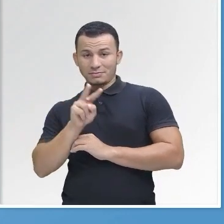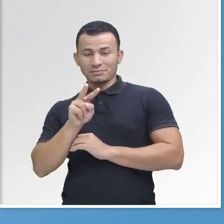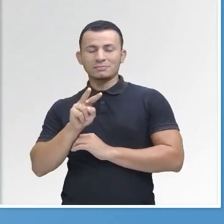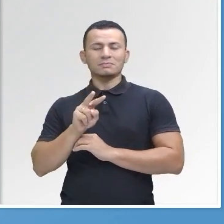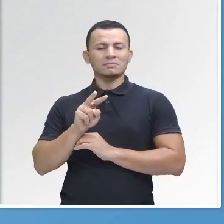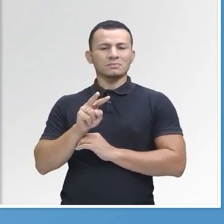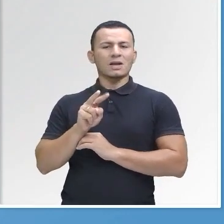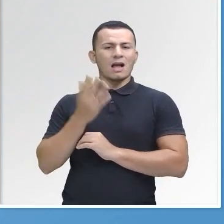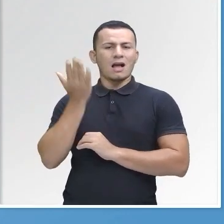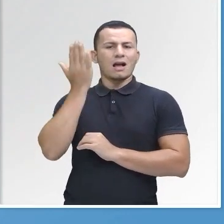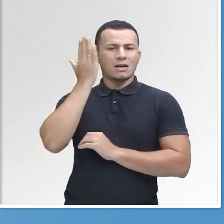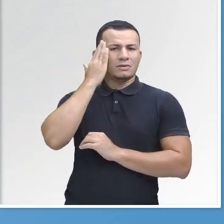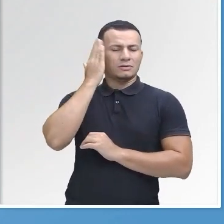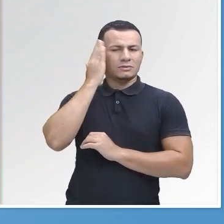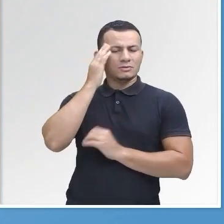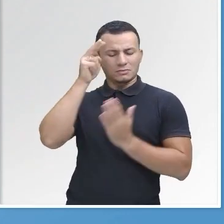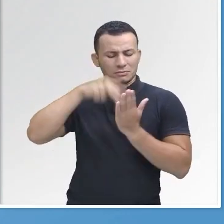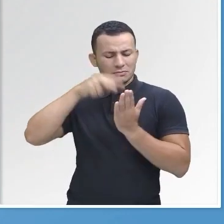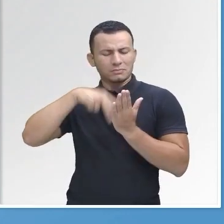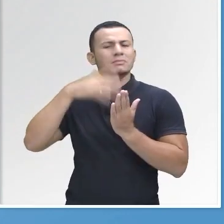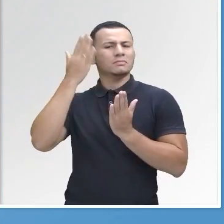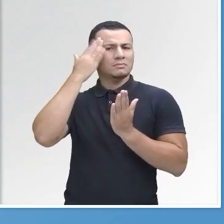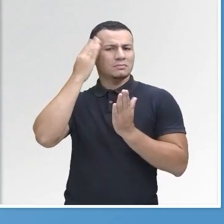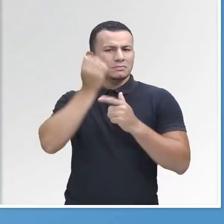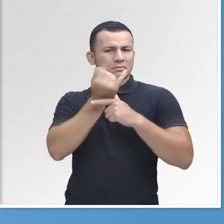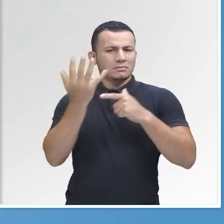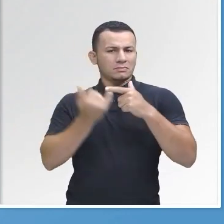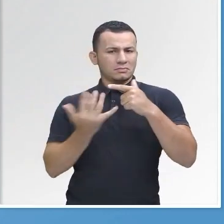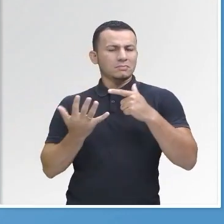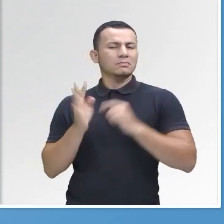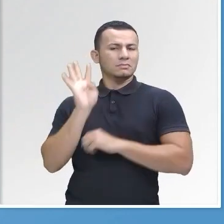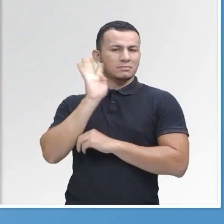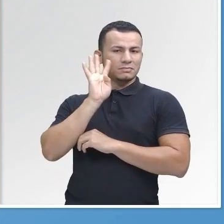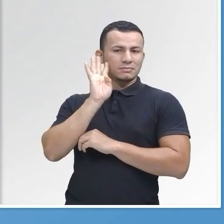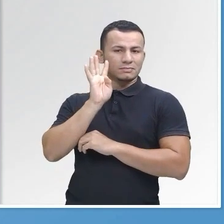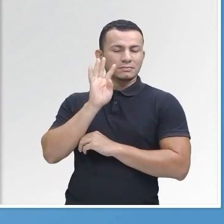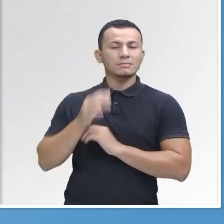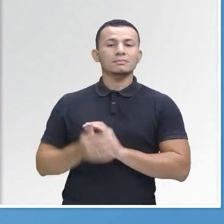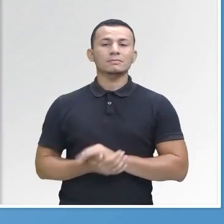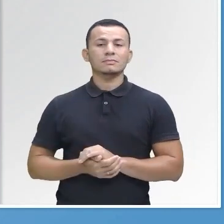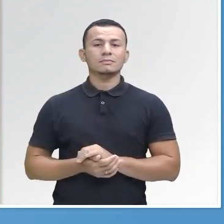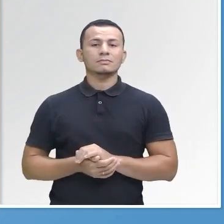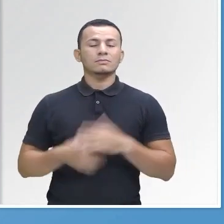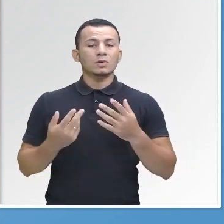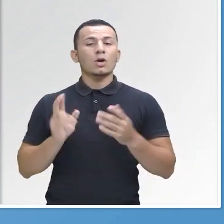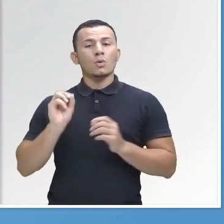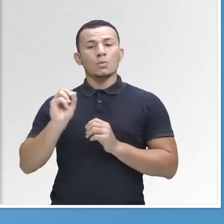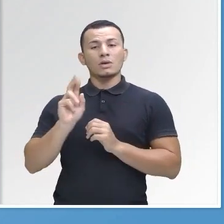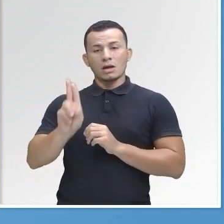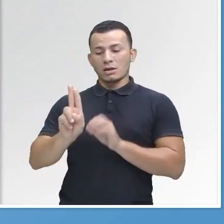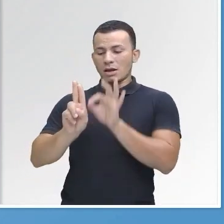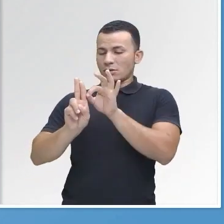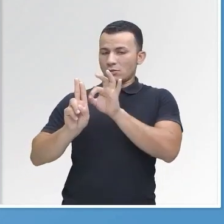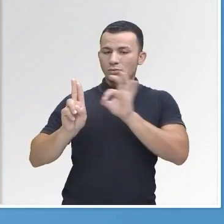professor, agora eu estou sabendo ler frações. Isso mesmo. Isso aí nós temos o quê? As unidades de comprimento, tá certo? 1/10